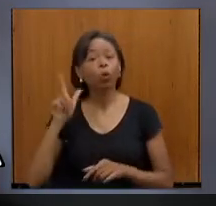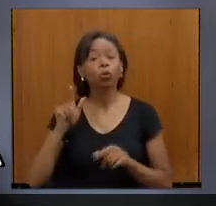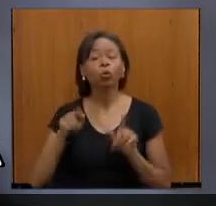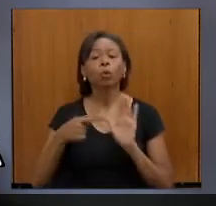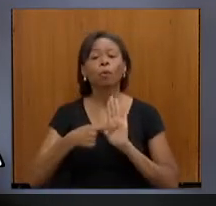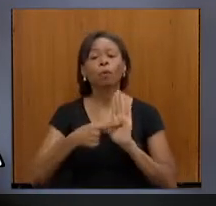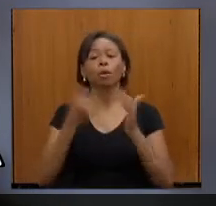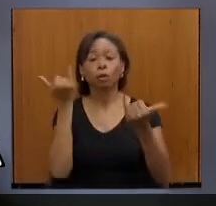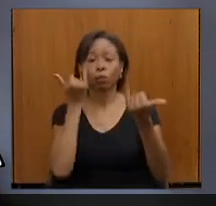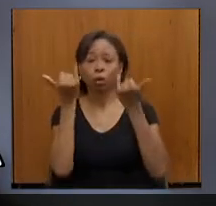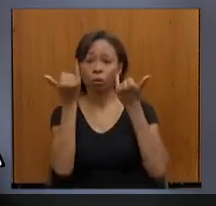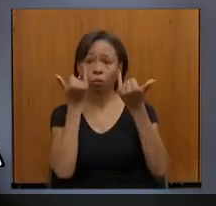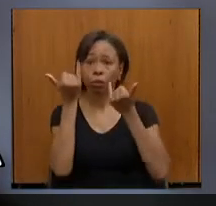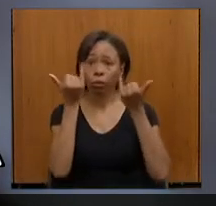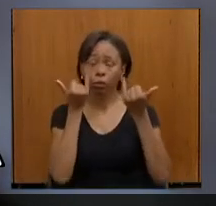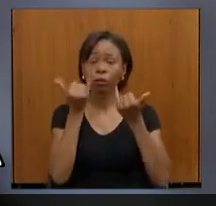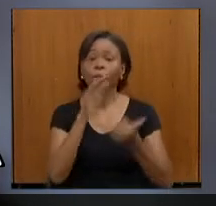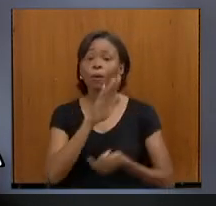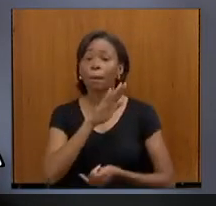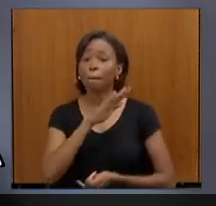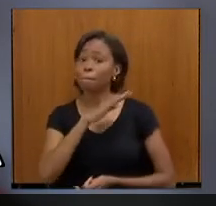de mortalidade materna.